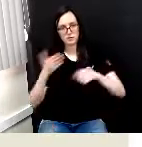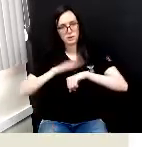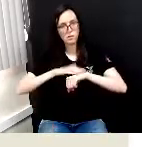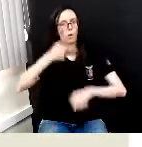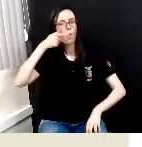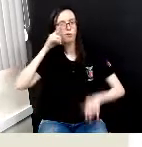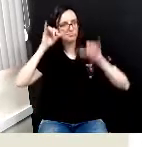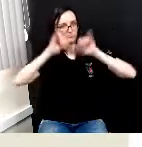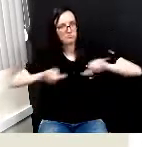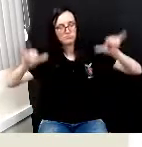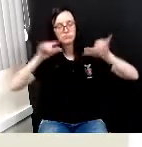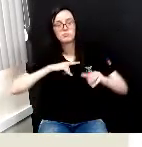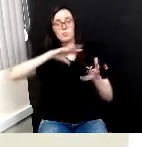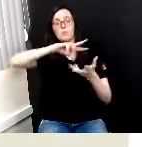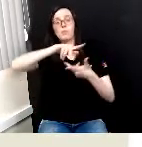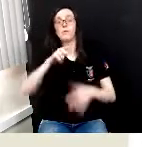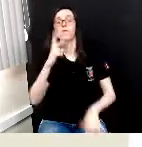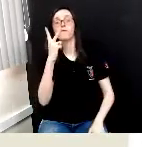nós temos no mundo